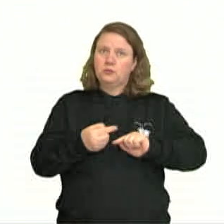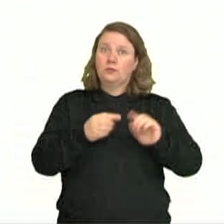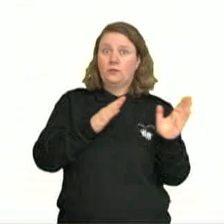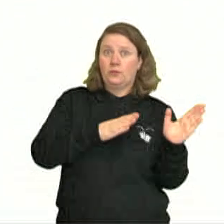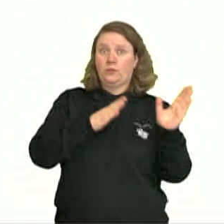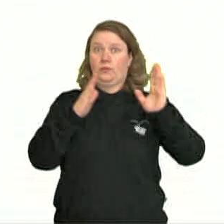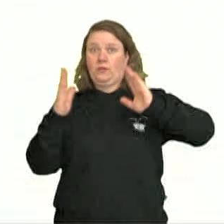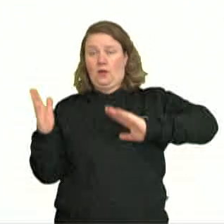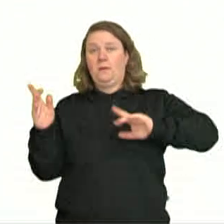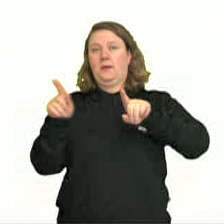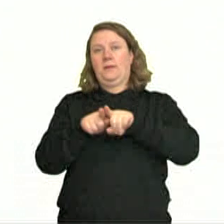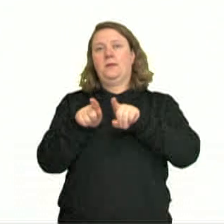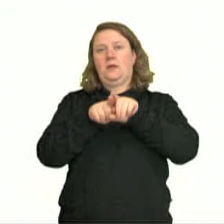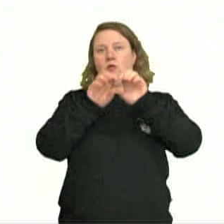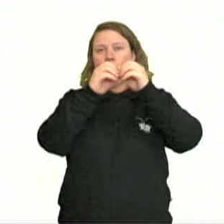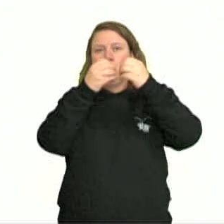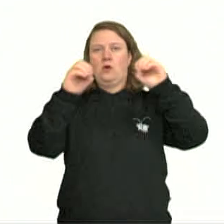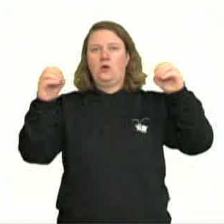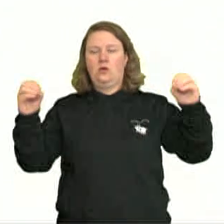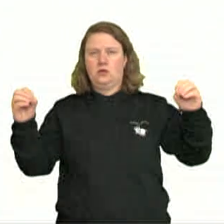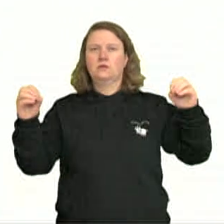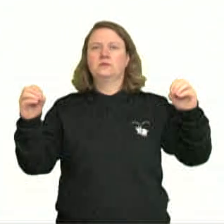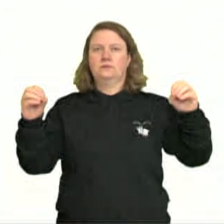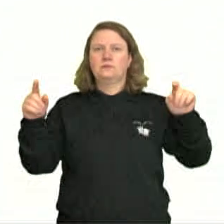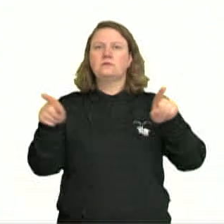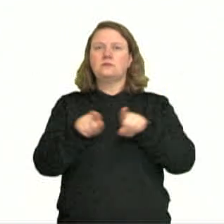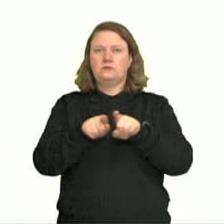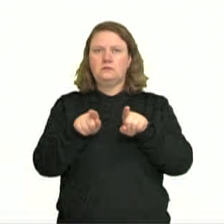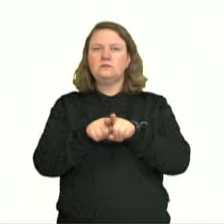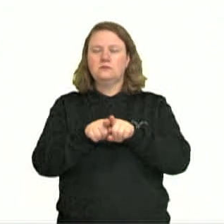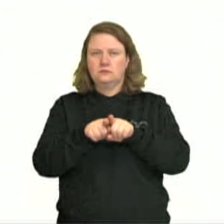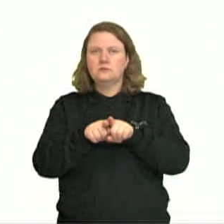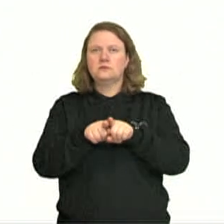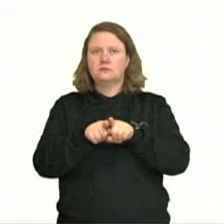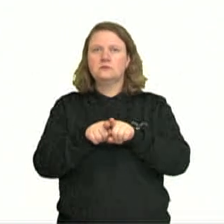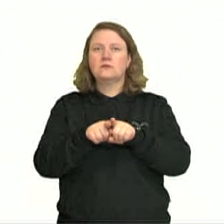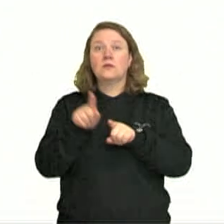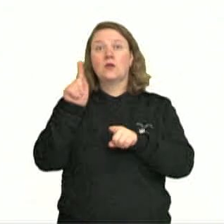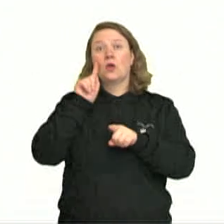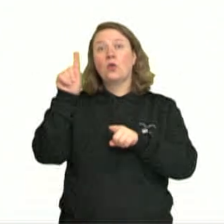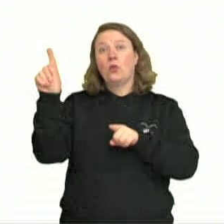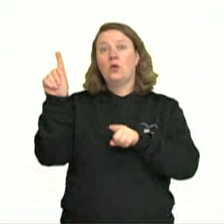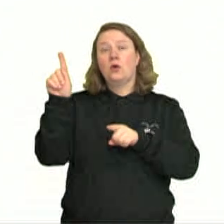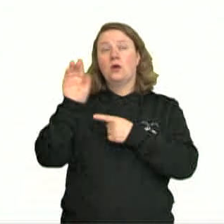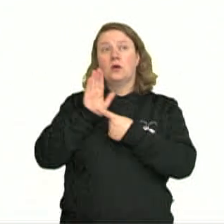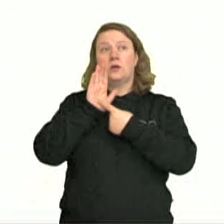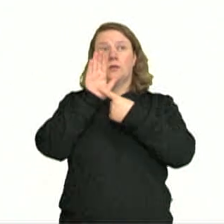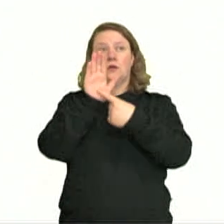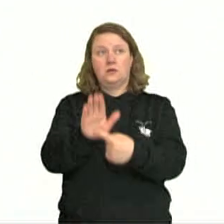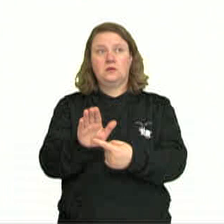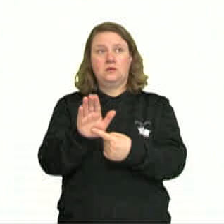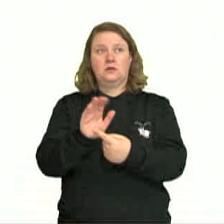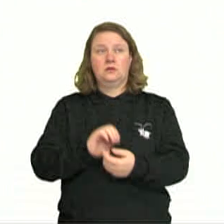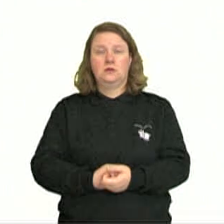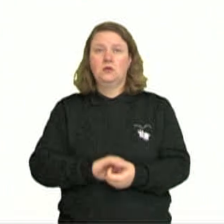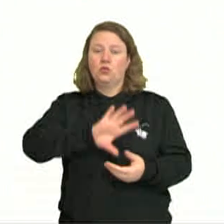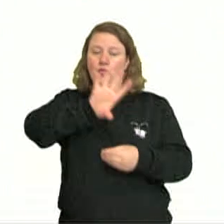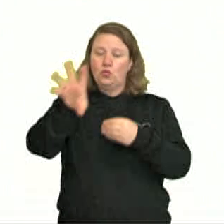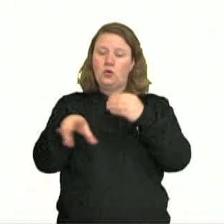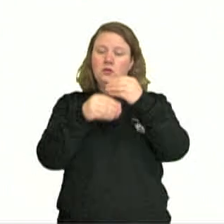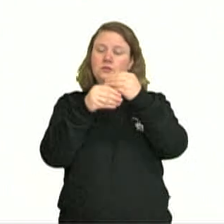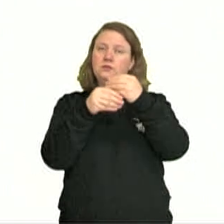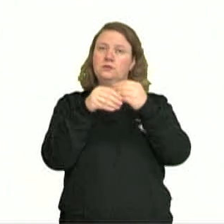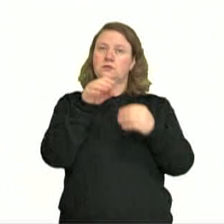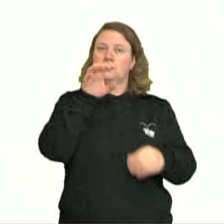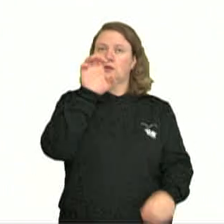literalmente, de orações coordenadas, instauradas aí com a presença desse síndeto, dessa conjunção e, que